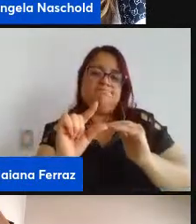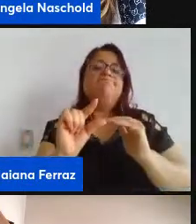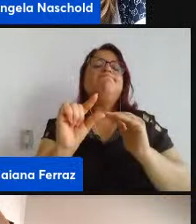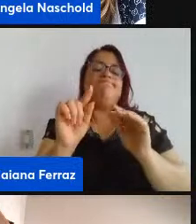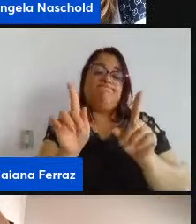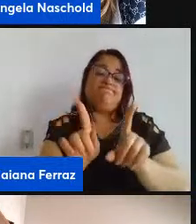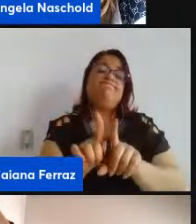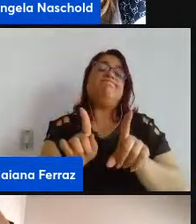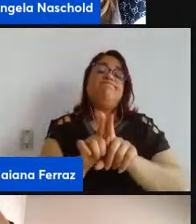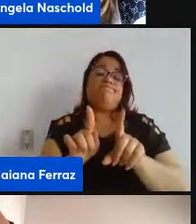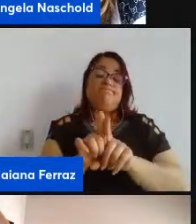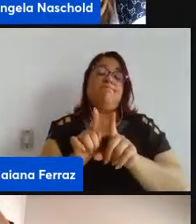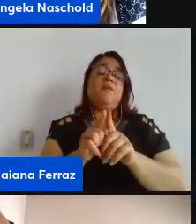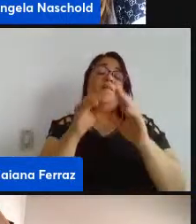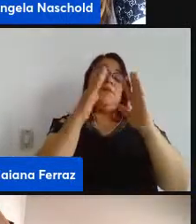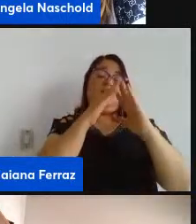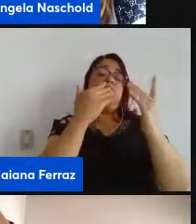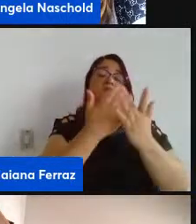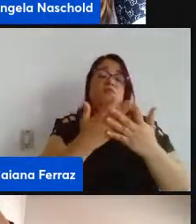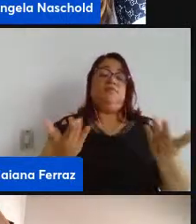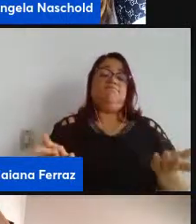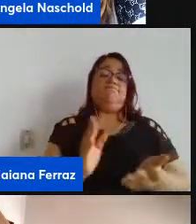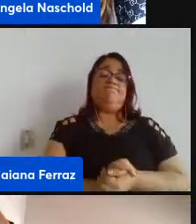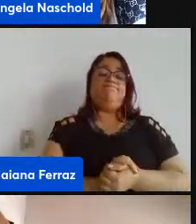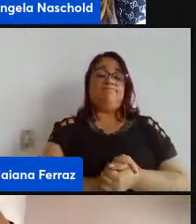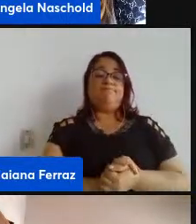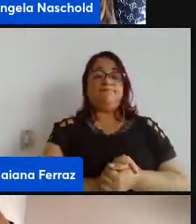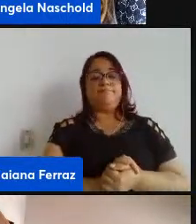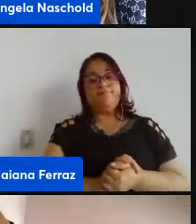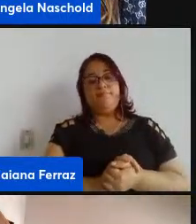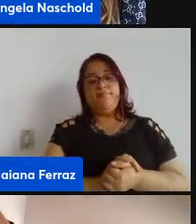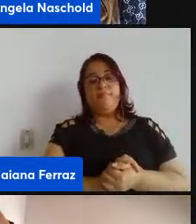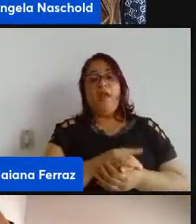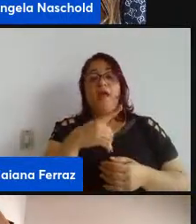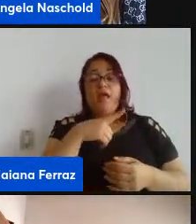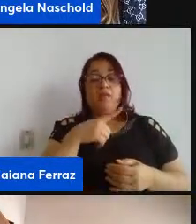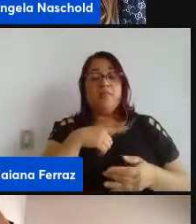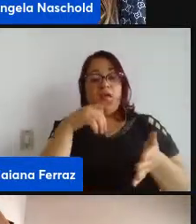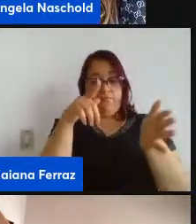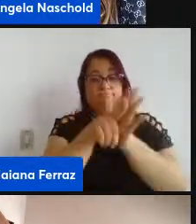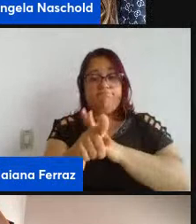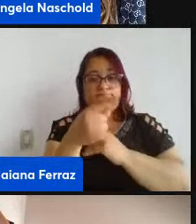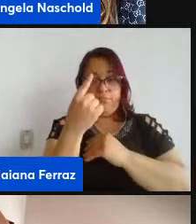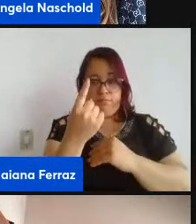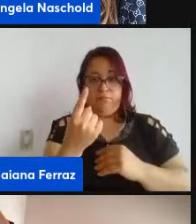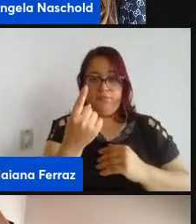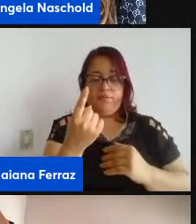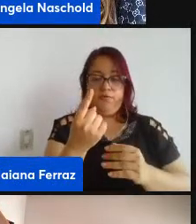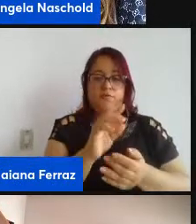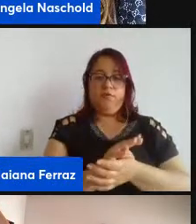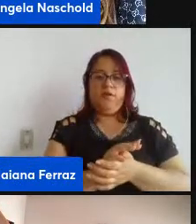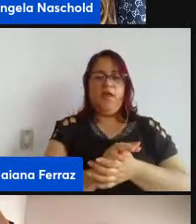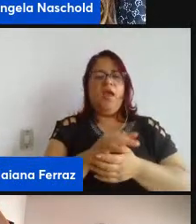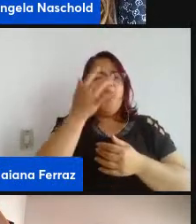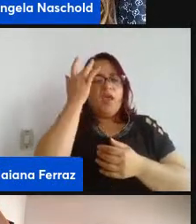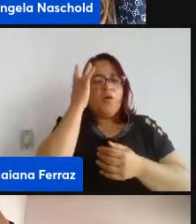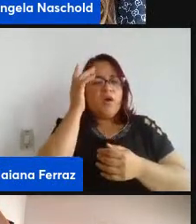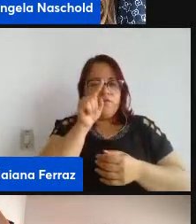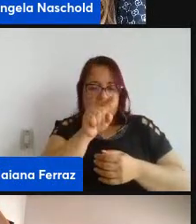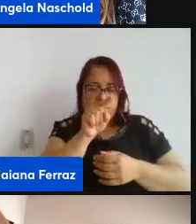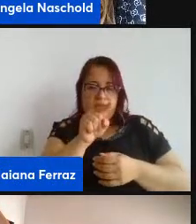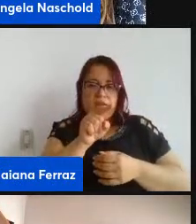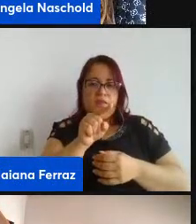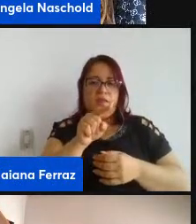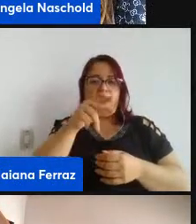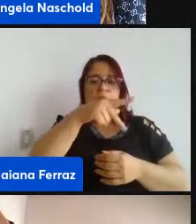nas nossas escolas. Há uma pergunta aqui, que acho que tu e a Ângela e o